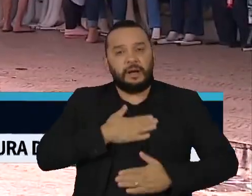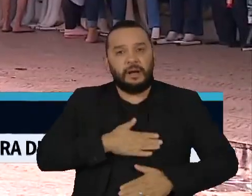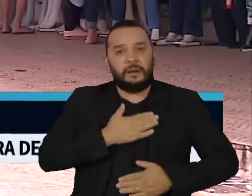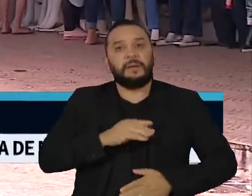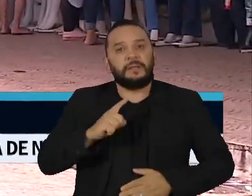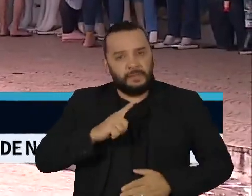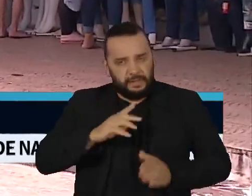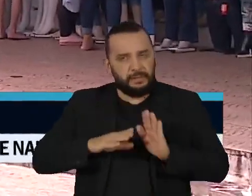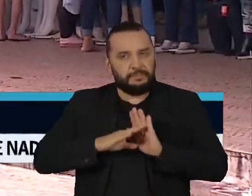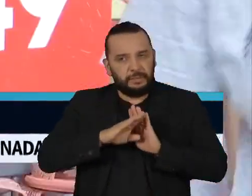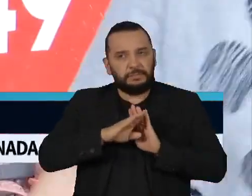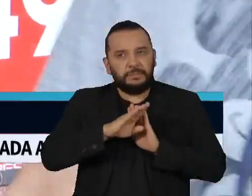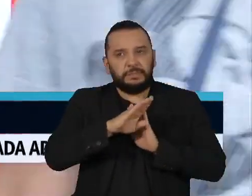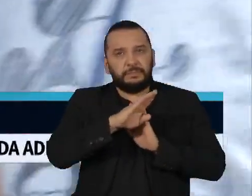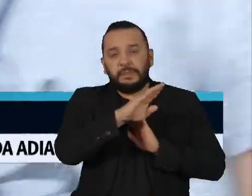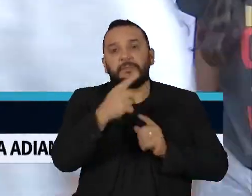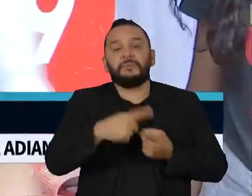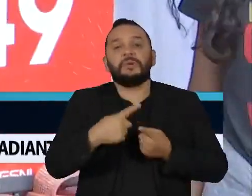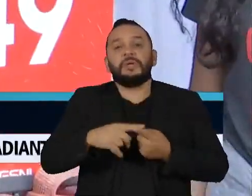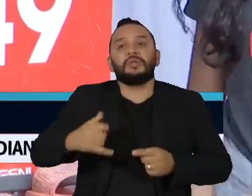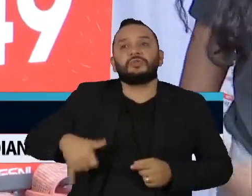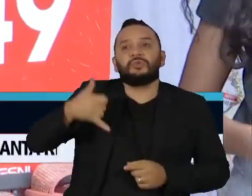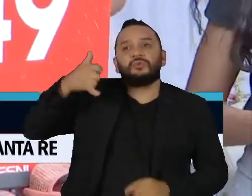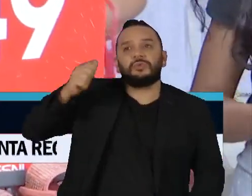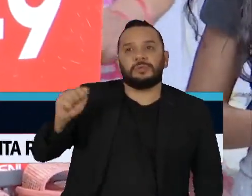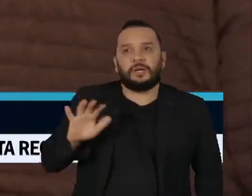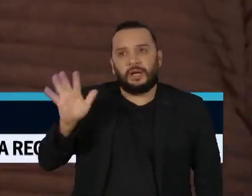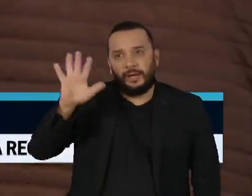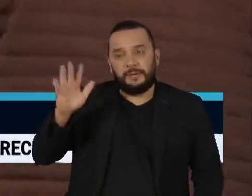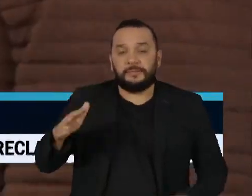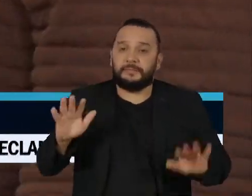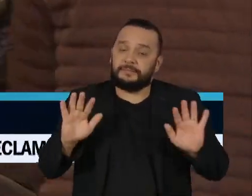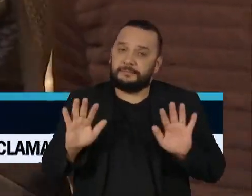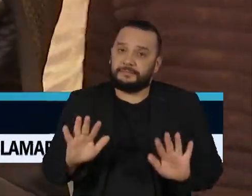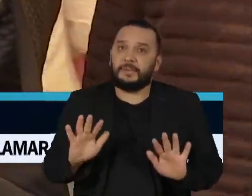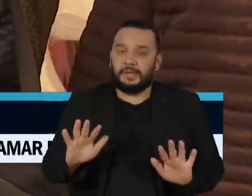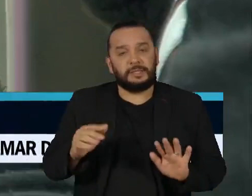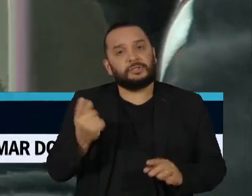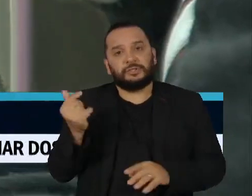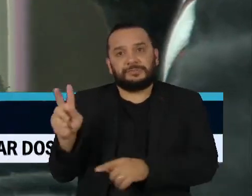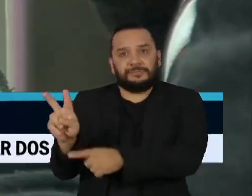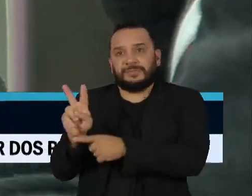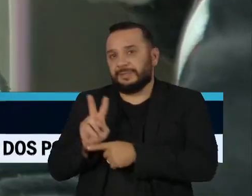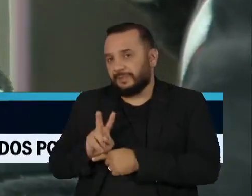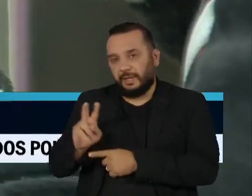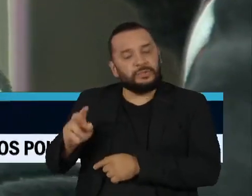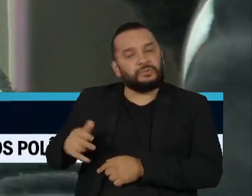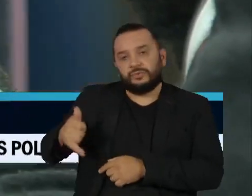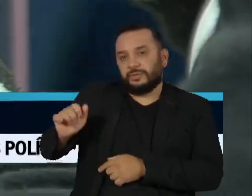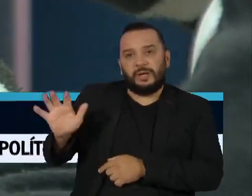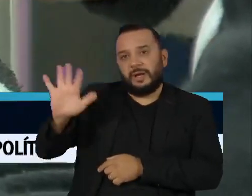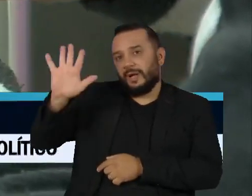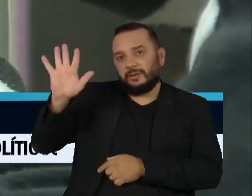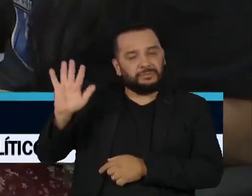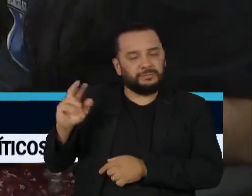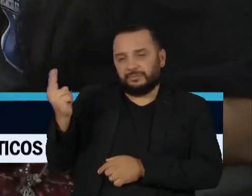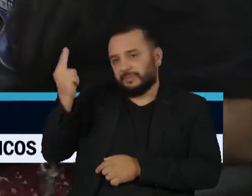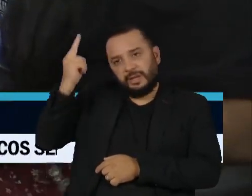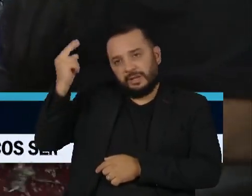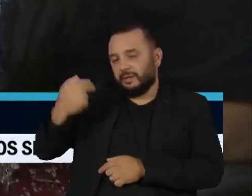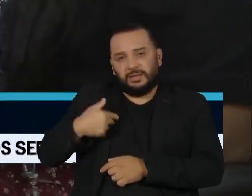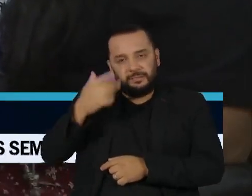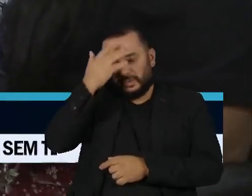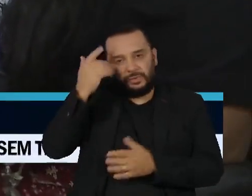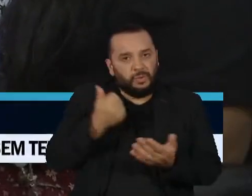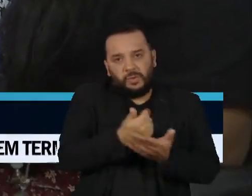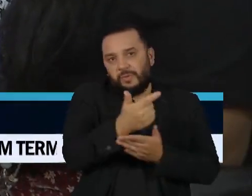ocorreu em grande parte porque os juros estão altos. Só que aí encarece o crédito e afasta o consumidor das compras. O